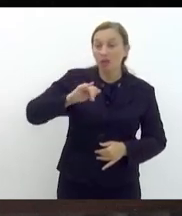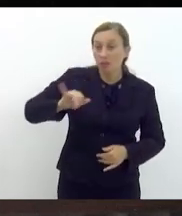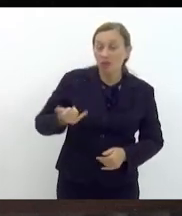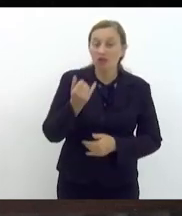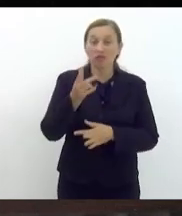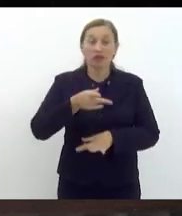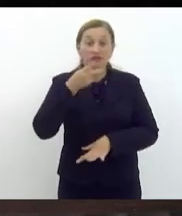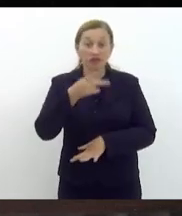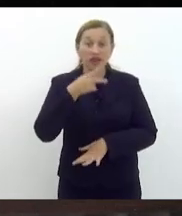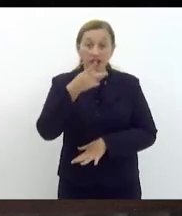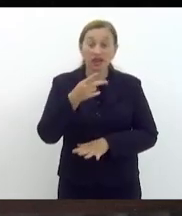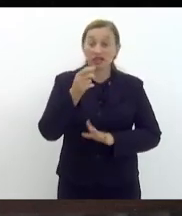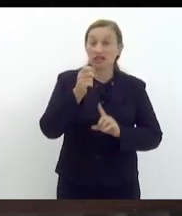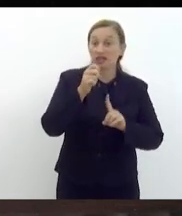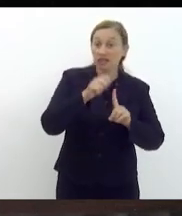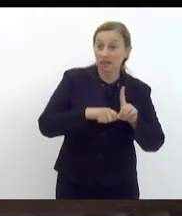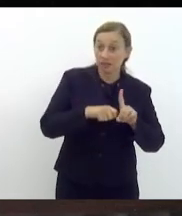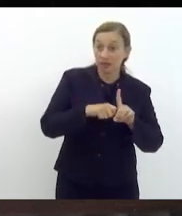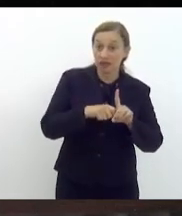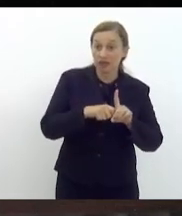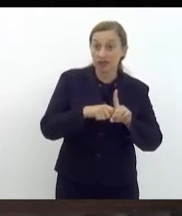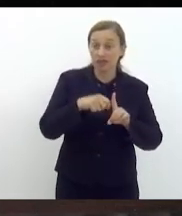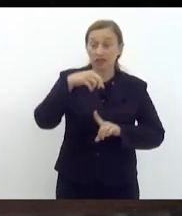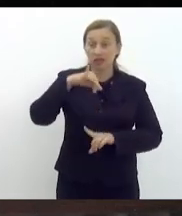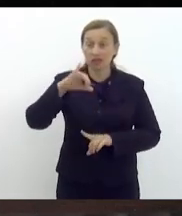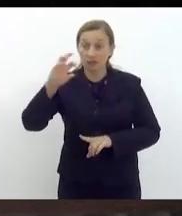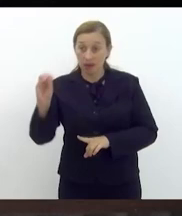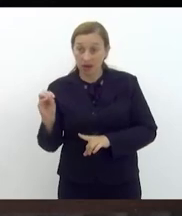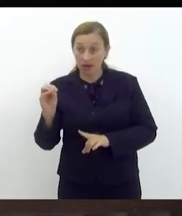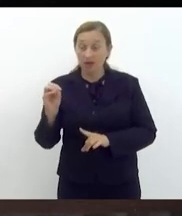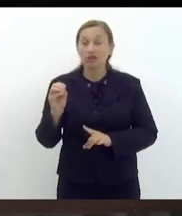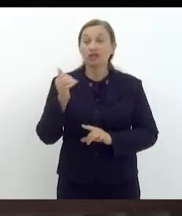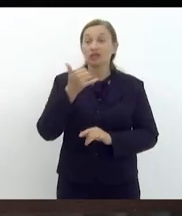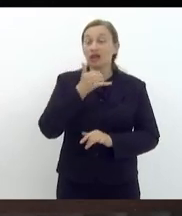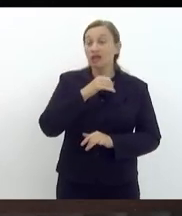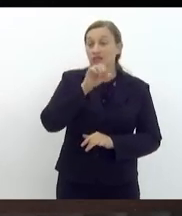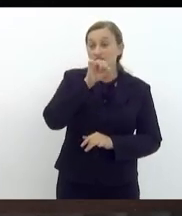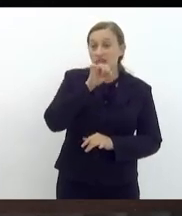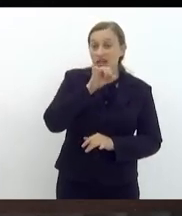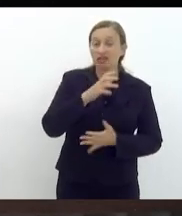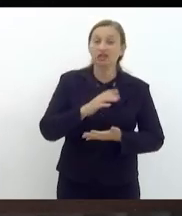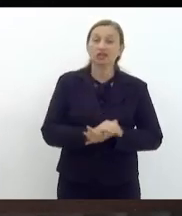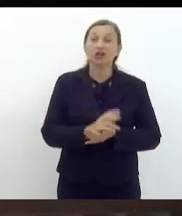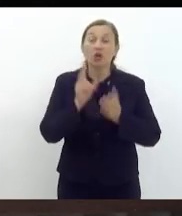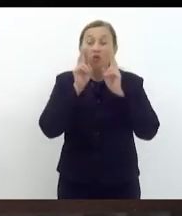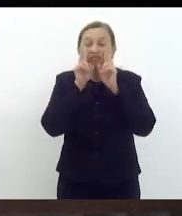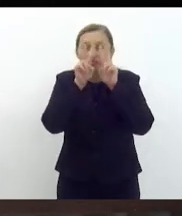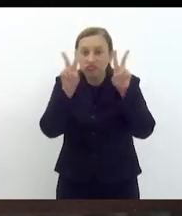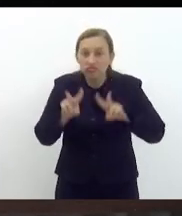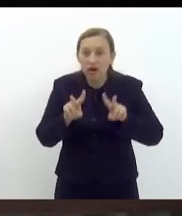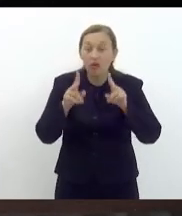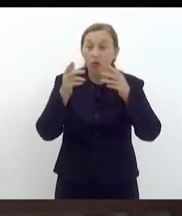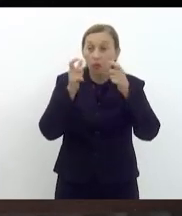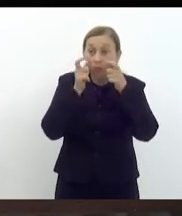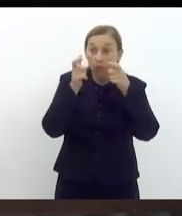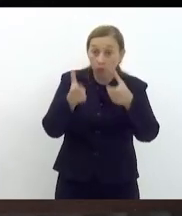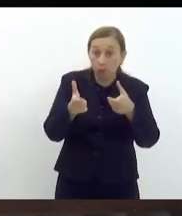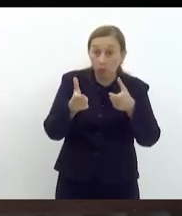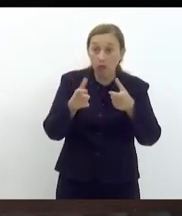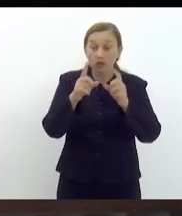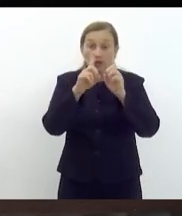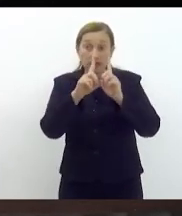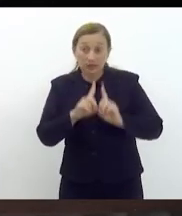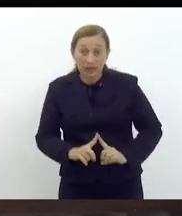que, neste mês de maio, mês das mães, é oportuno a gente olhar com atenção para depressão